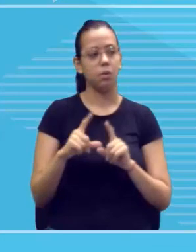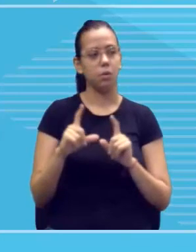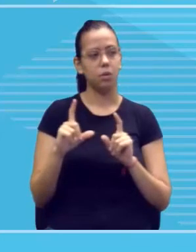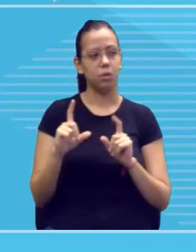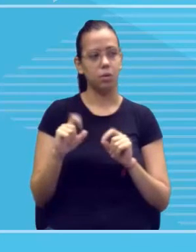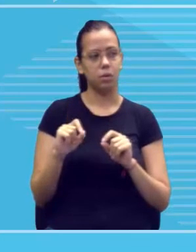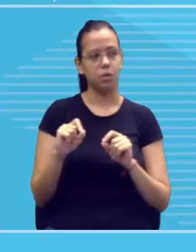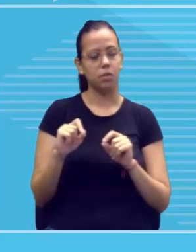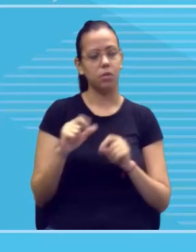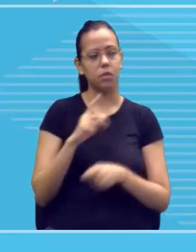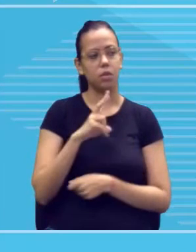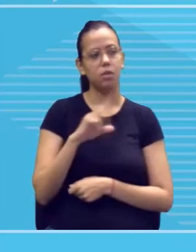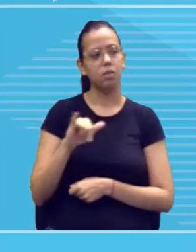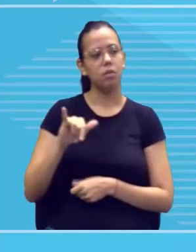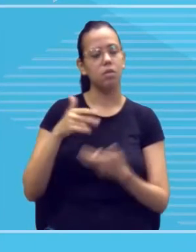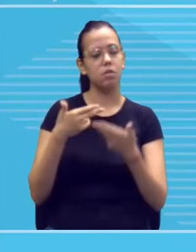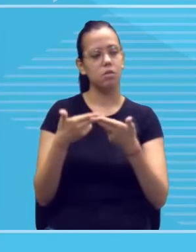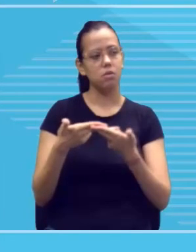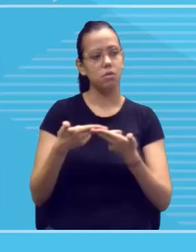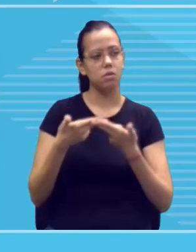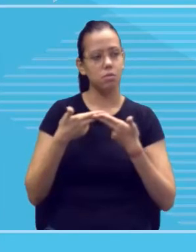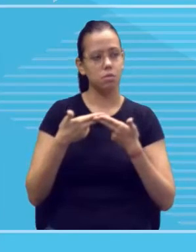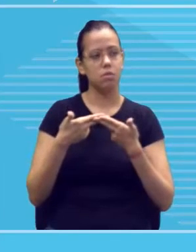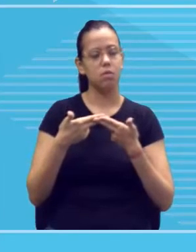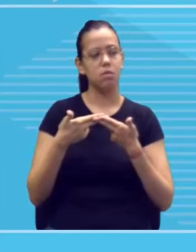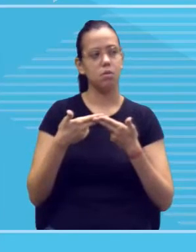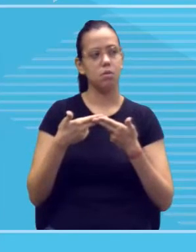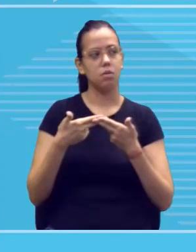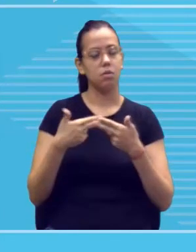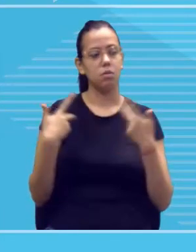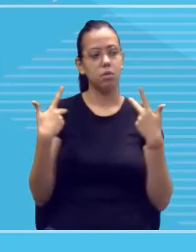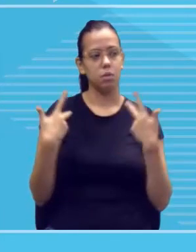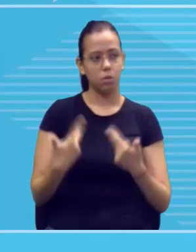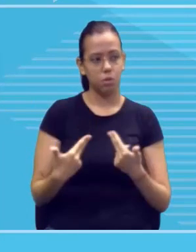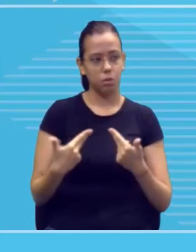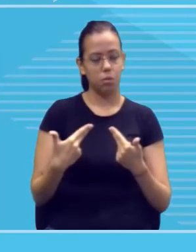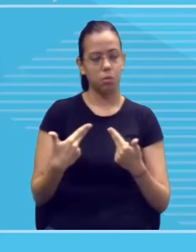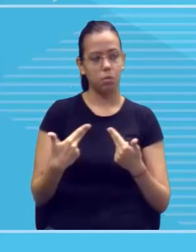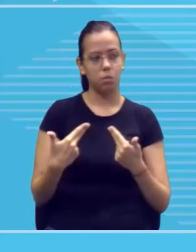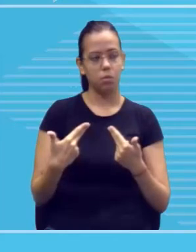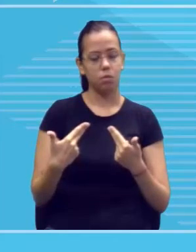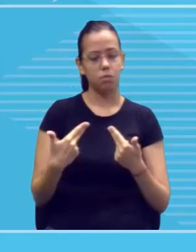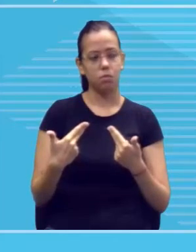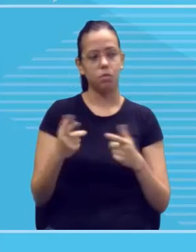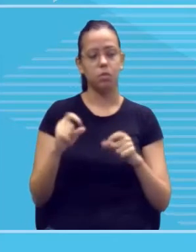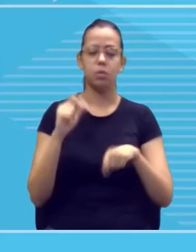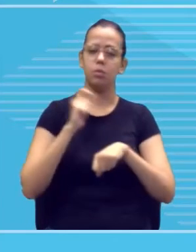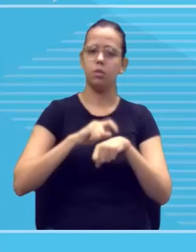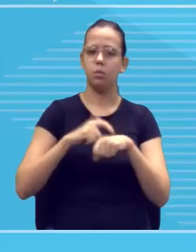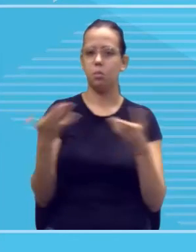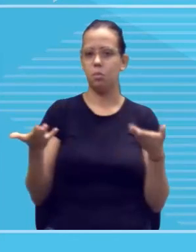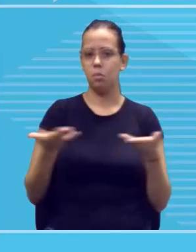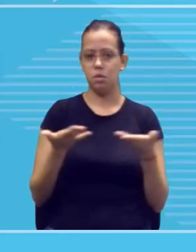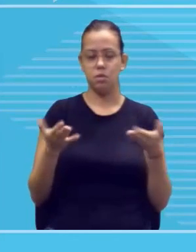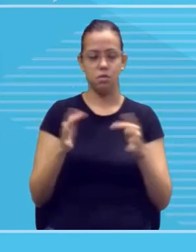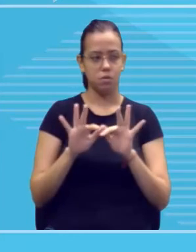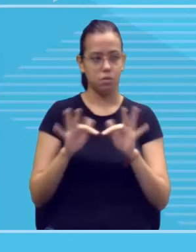vai ser utilizado os mesmos moldes do presente simples